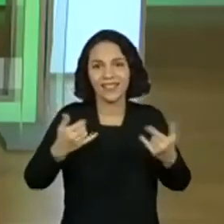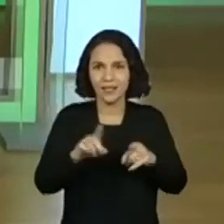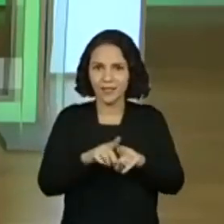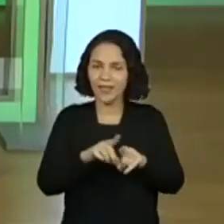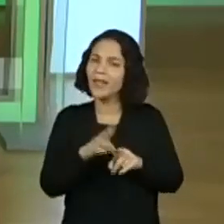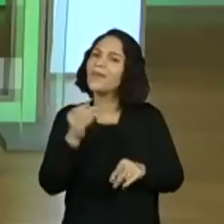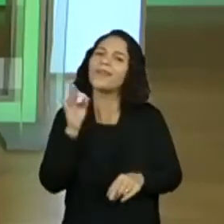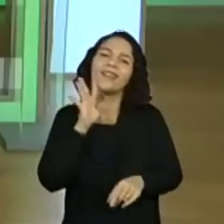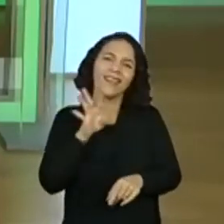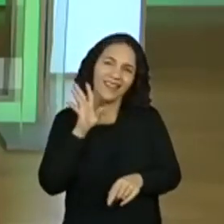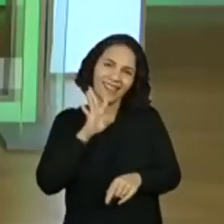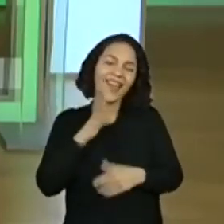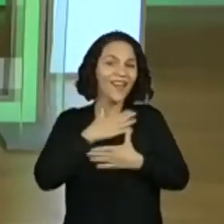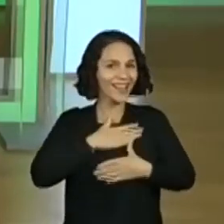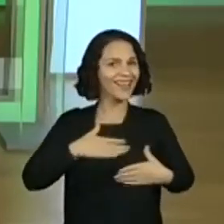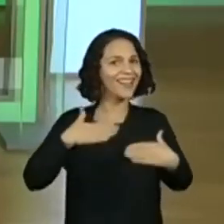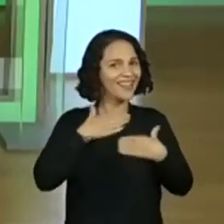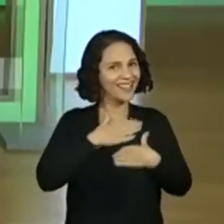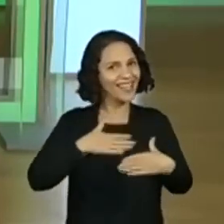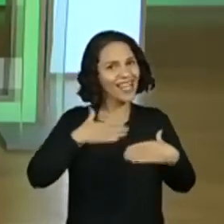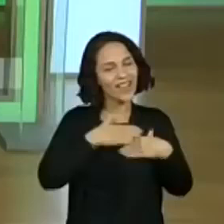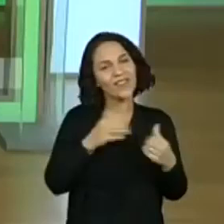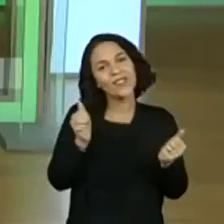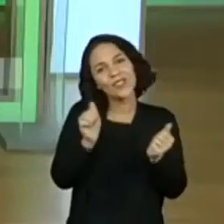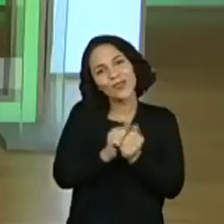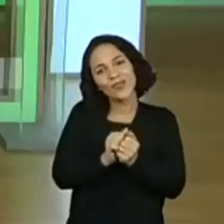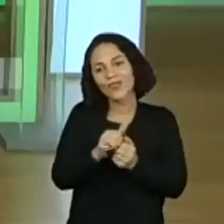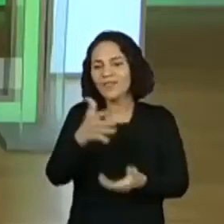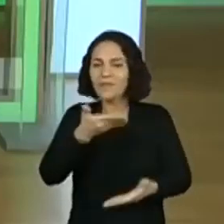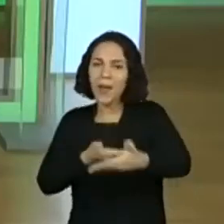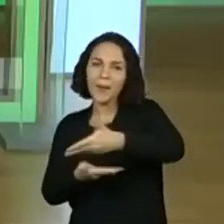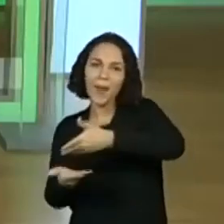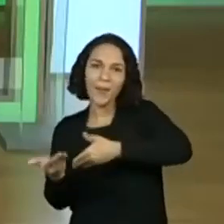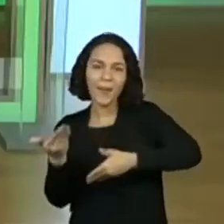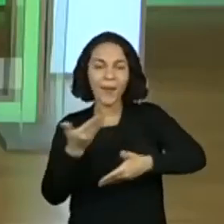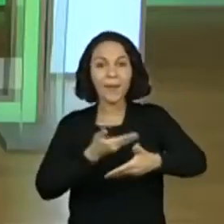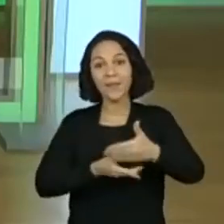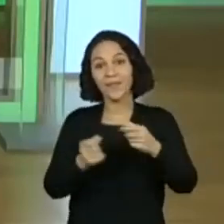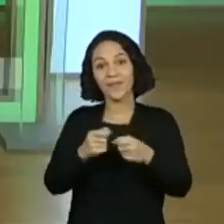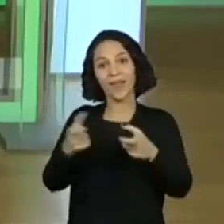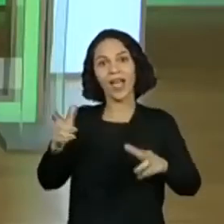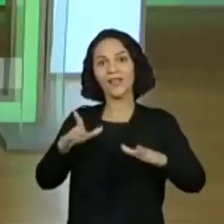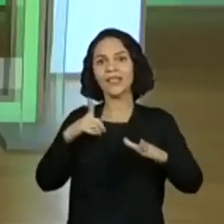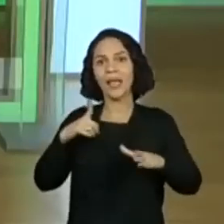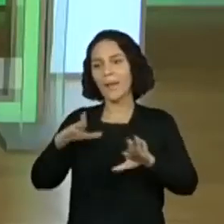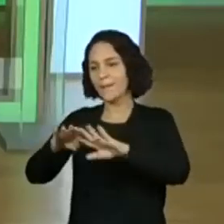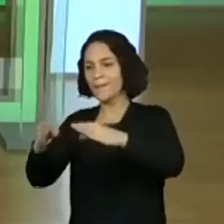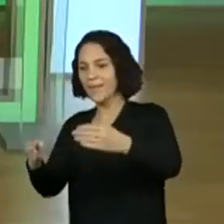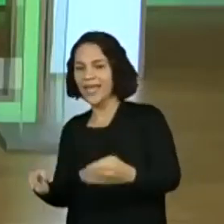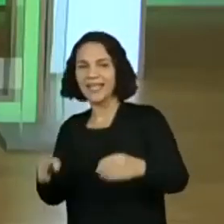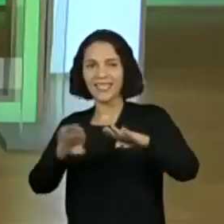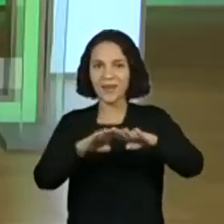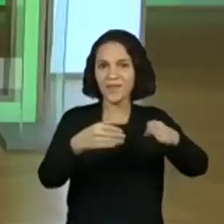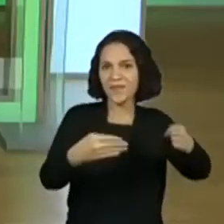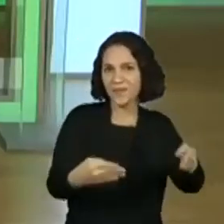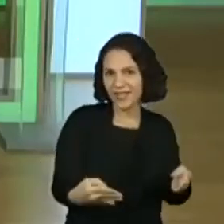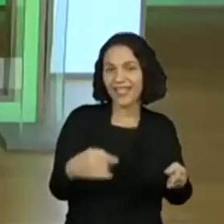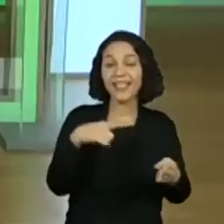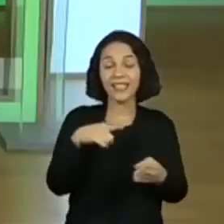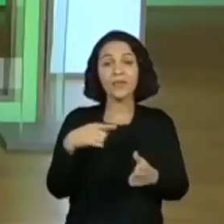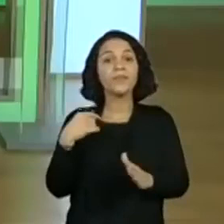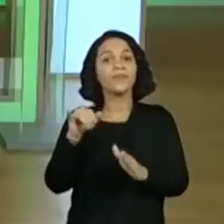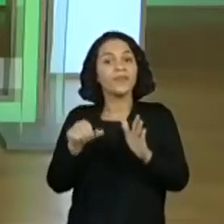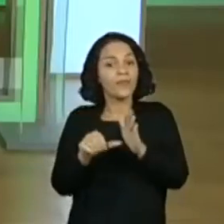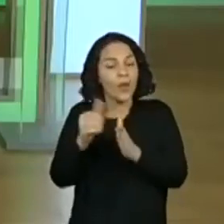sempre muito gostoso, muito agradável estar nesse ambiente. Geralmente nós temos ali algumas mesas e para essa